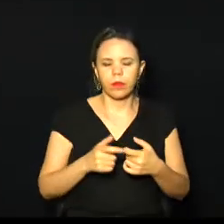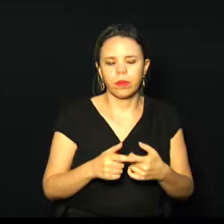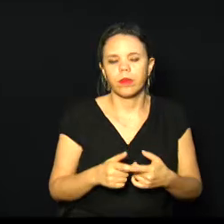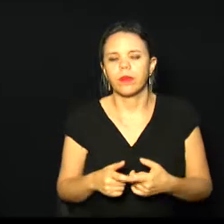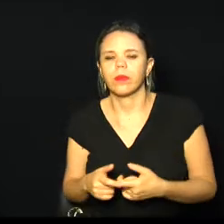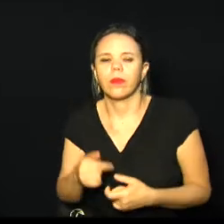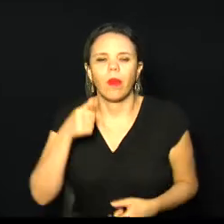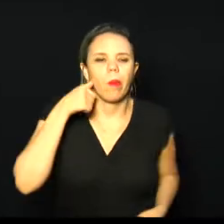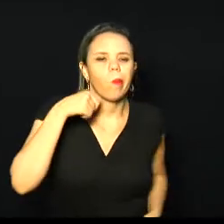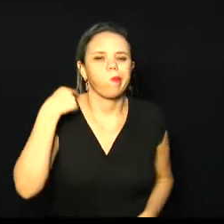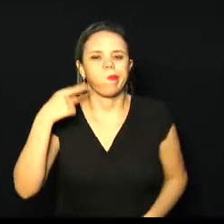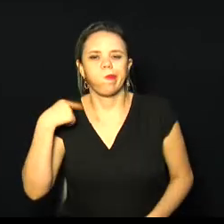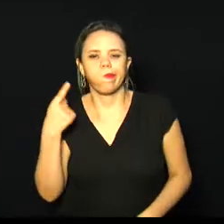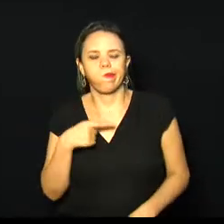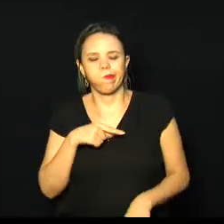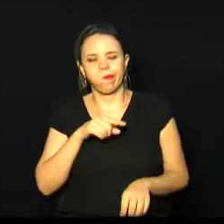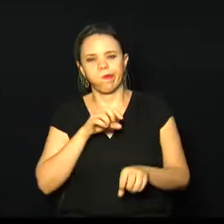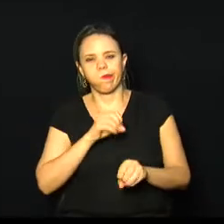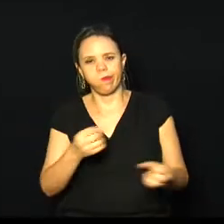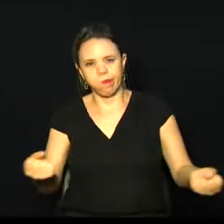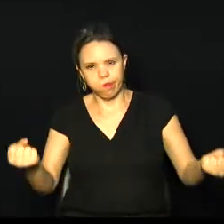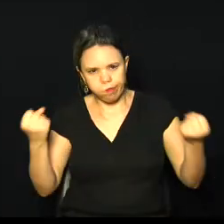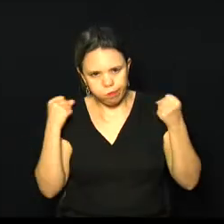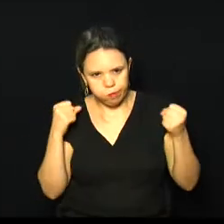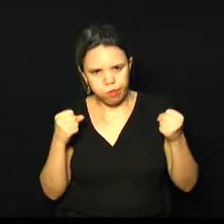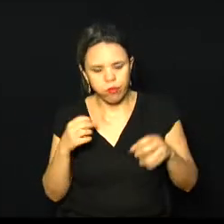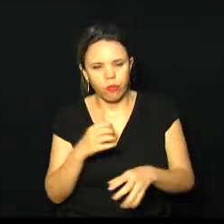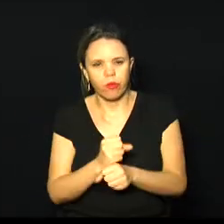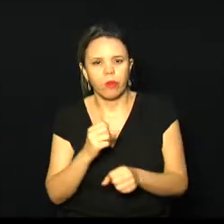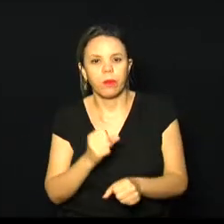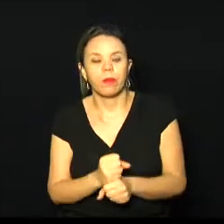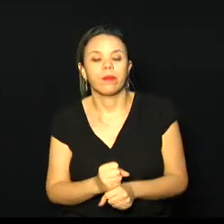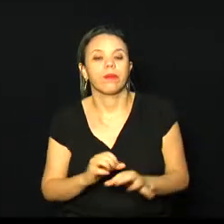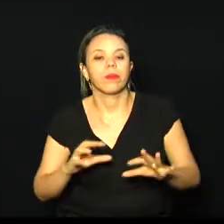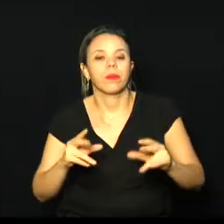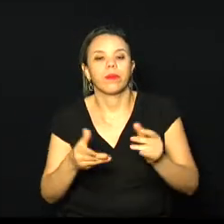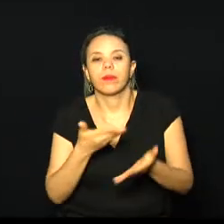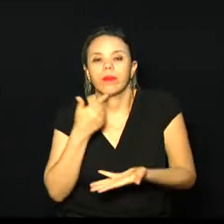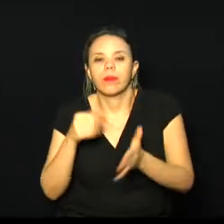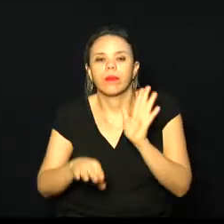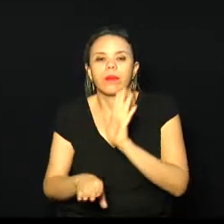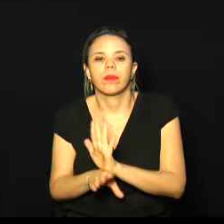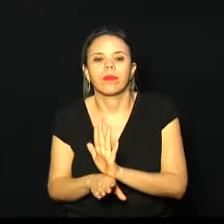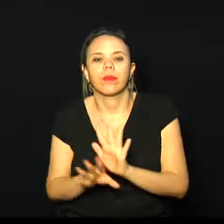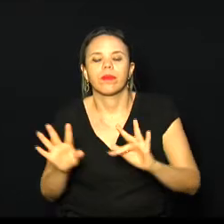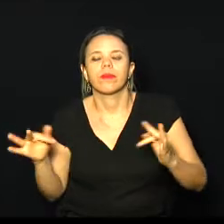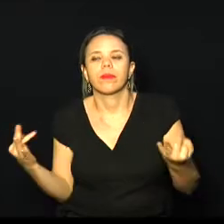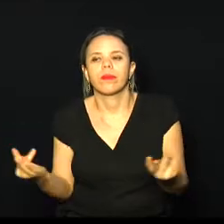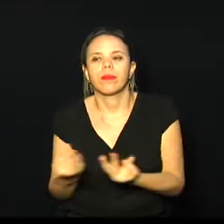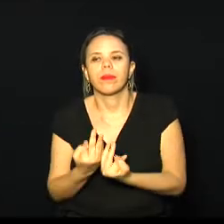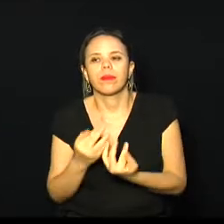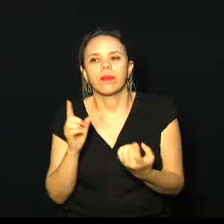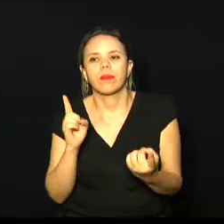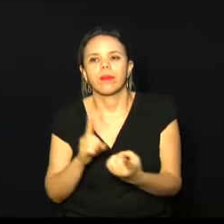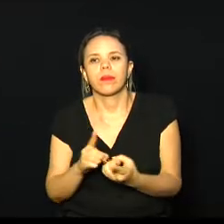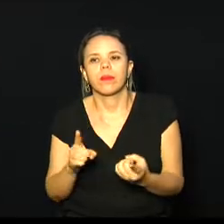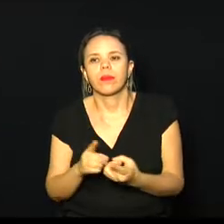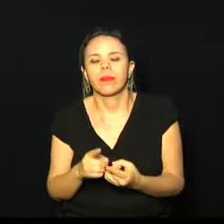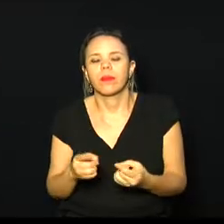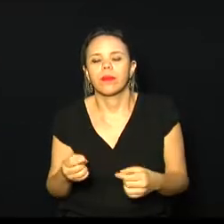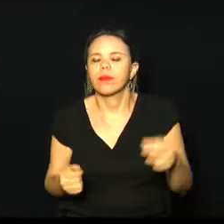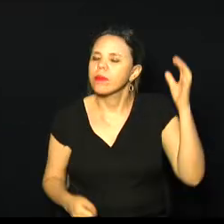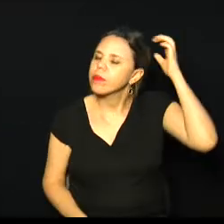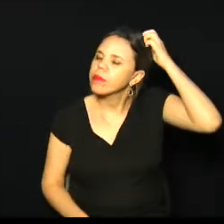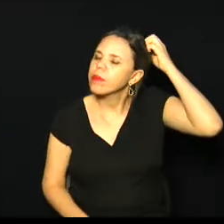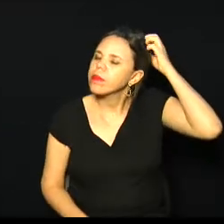uma advogada, um educador físico e um contador. Tudo para melhorar a relação da família com atendimento